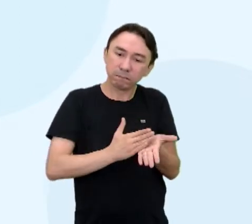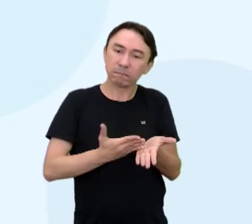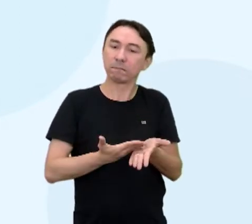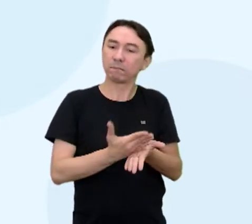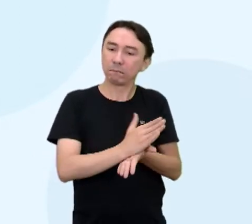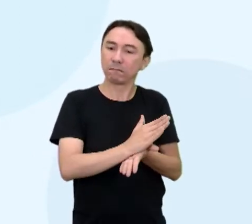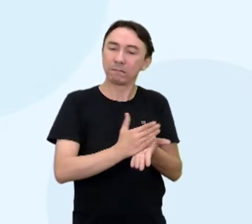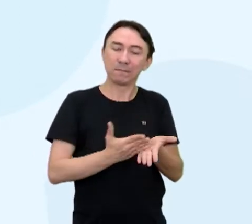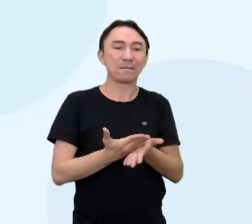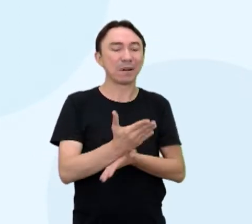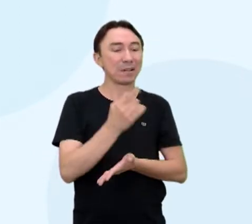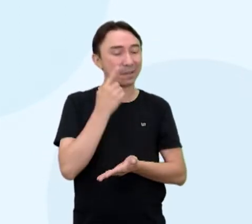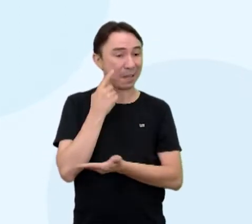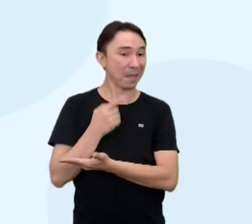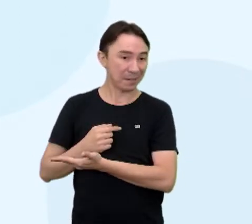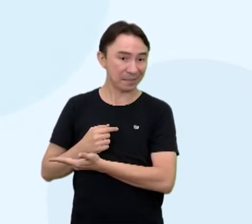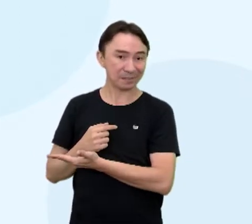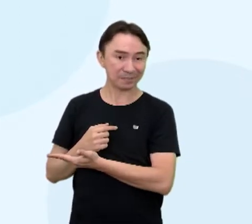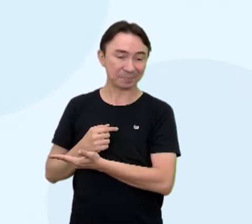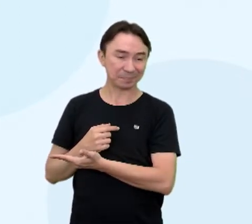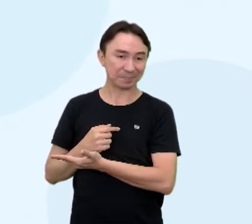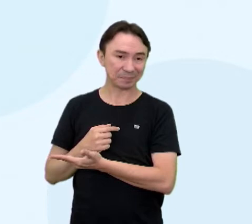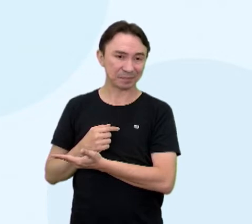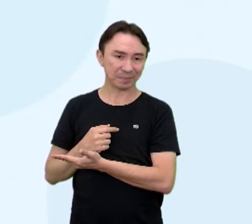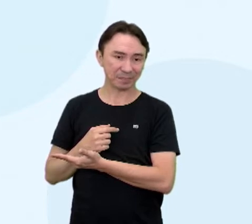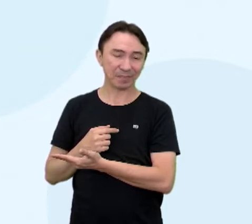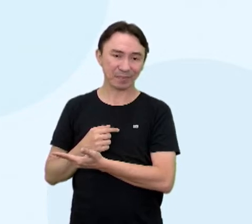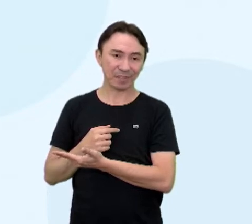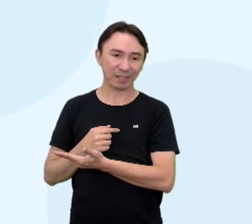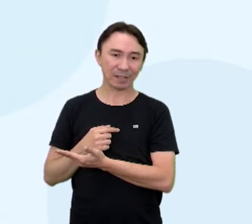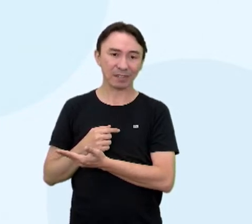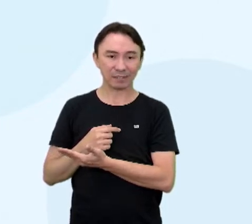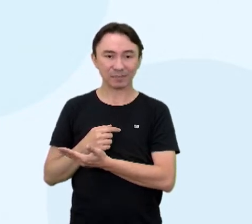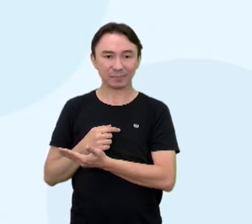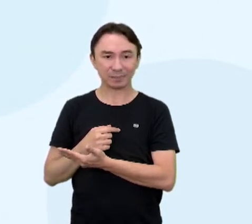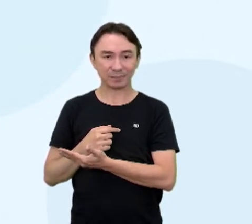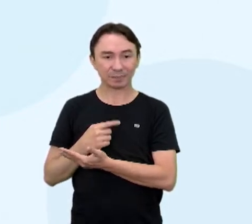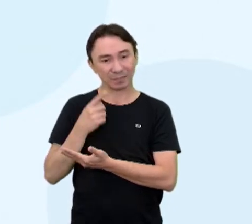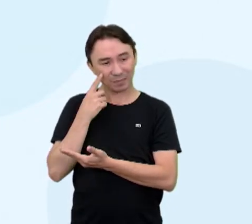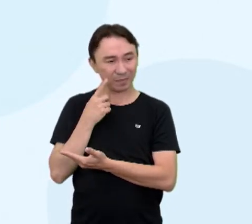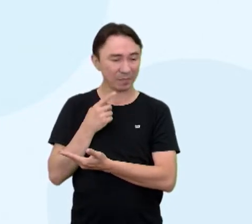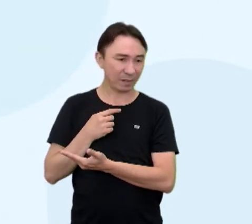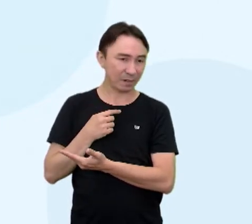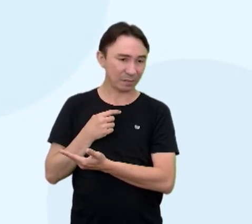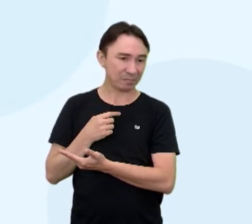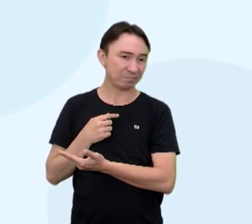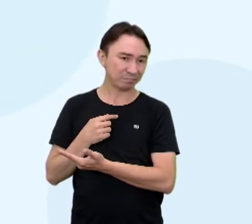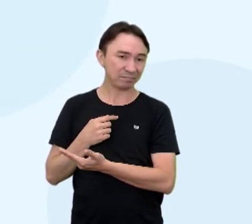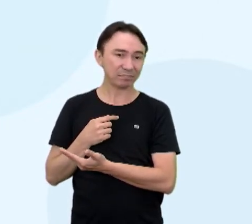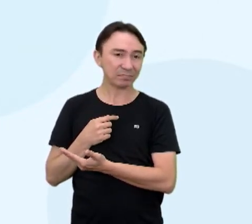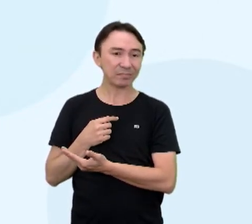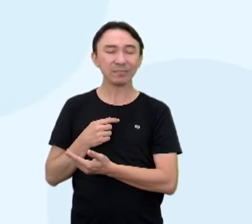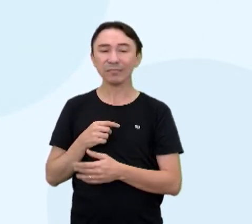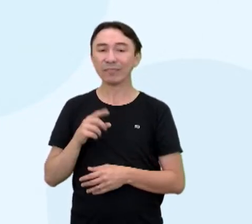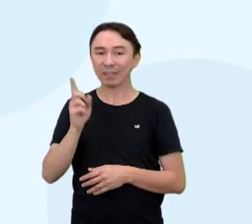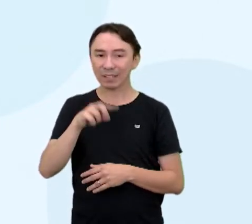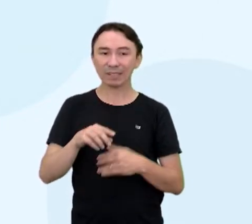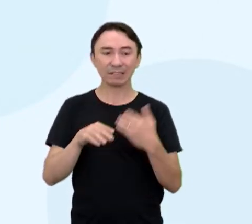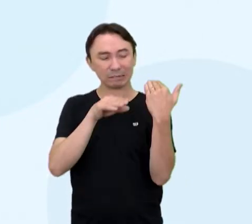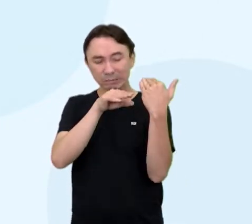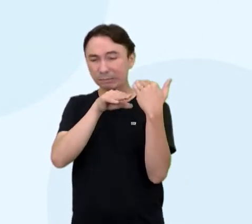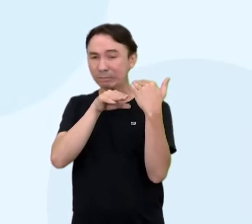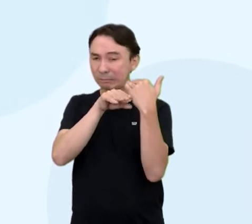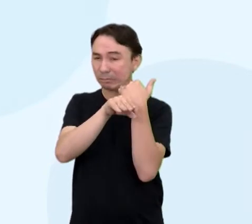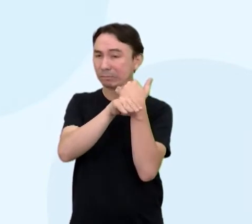observando aí. Né? E logicamente que o impacto aí, a pressão, ela faz aí uma formações